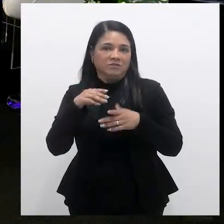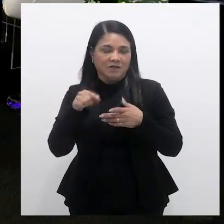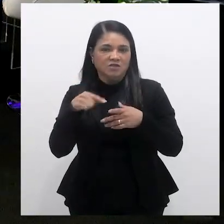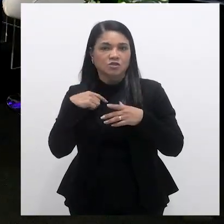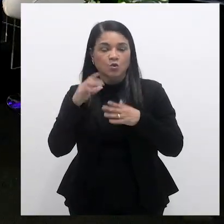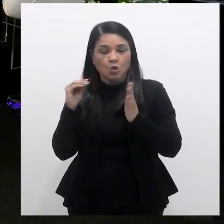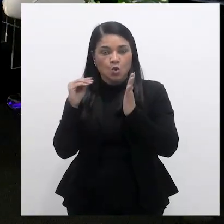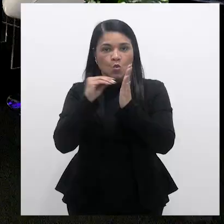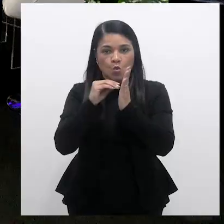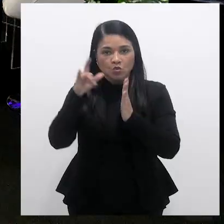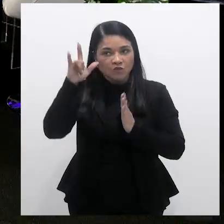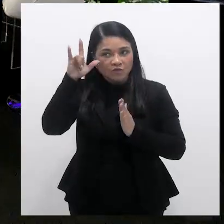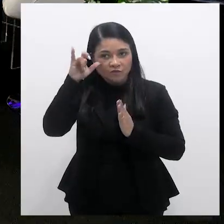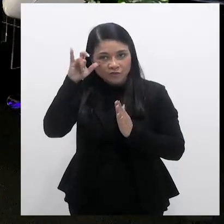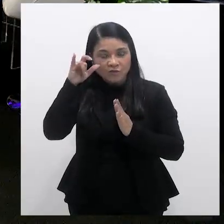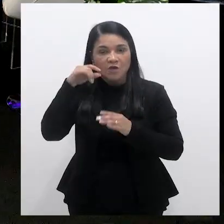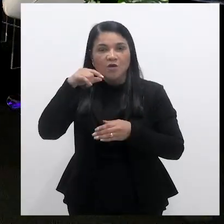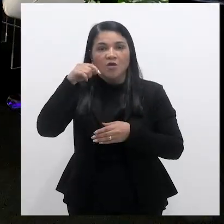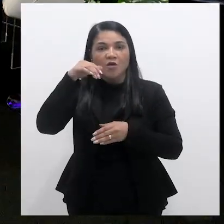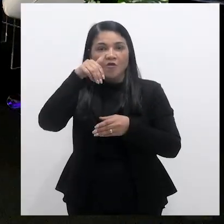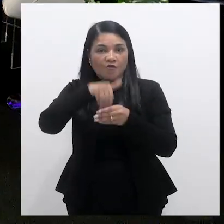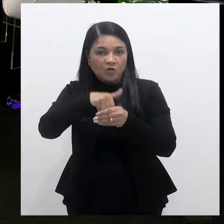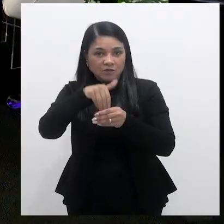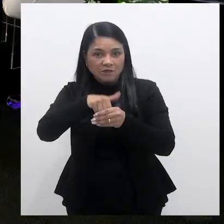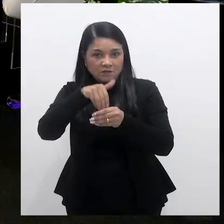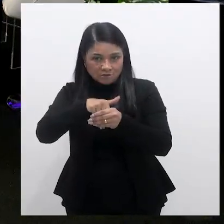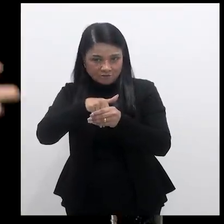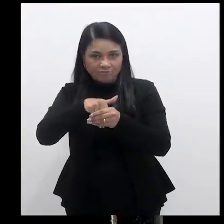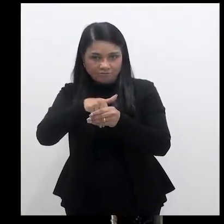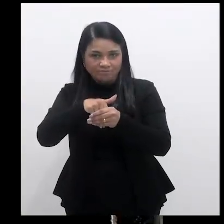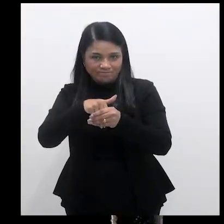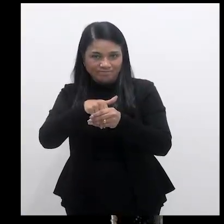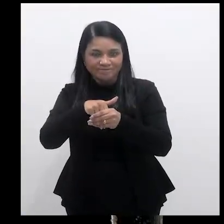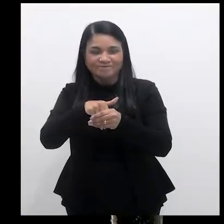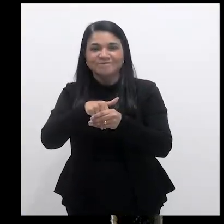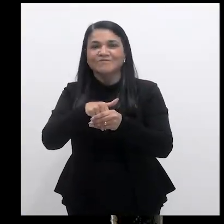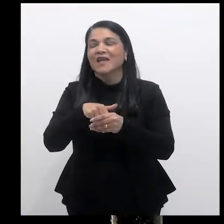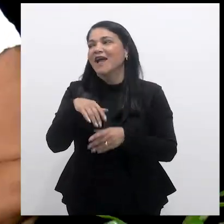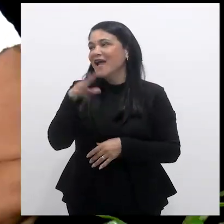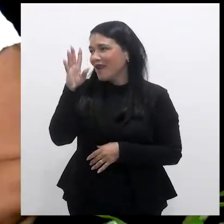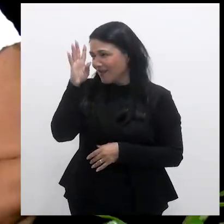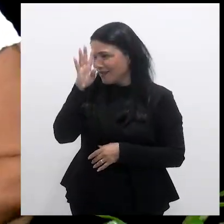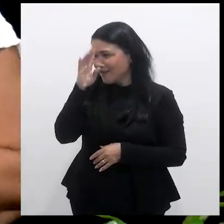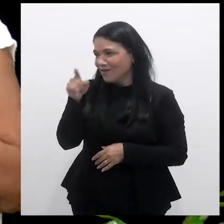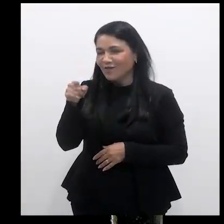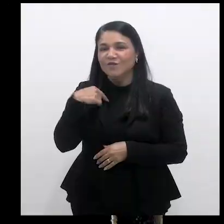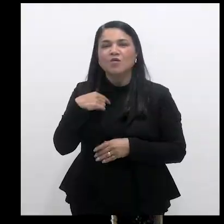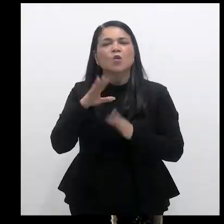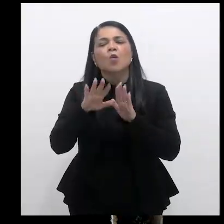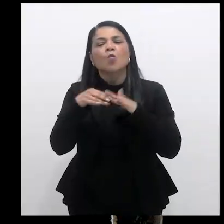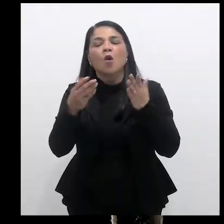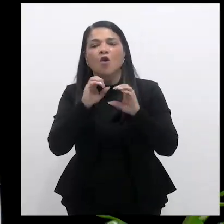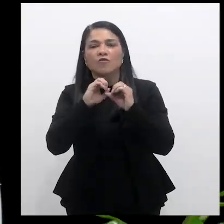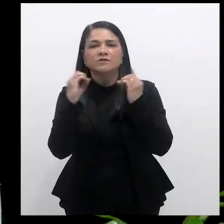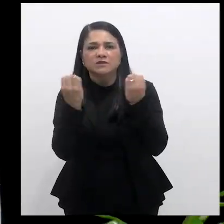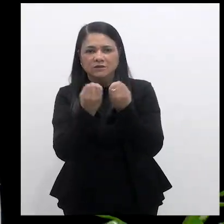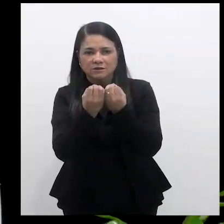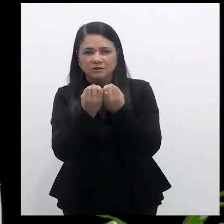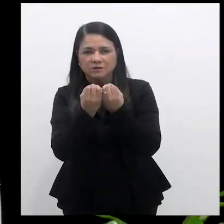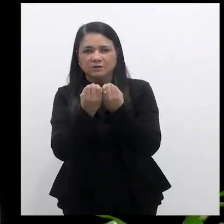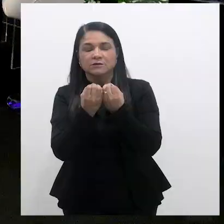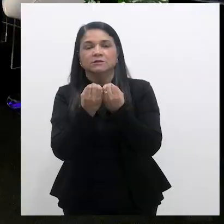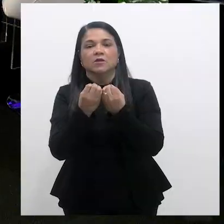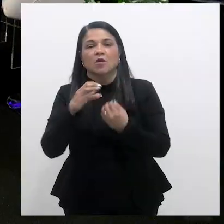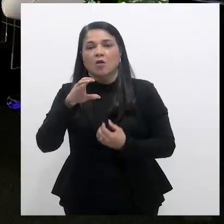colocou no nosso Instagram votação e tudo para a escolha de todos, né? Legal. E quais são as outras passo. oficinas que vocês estão